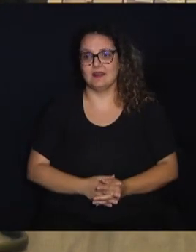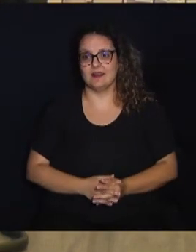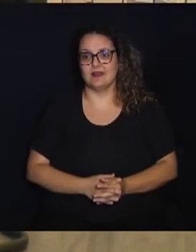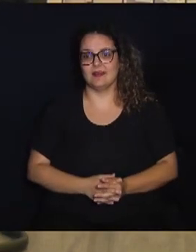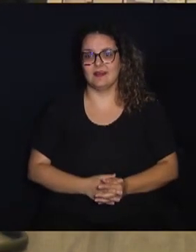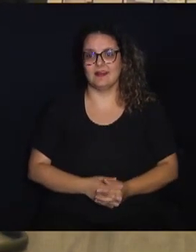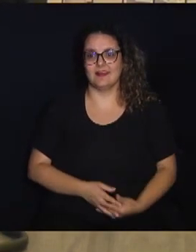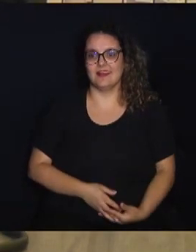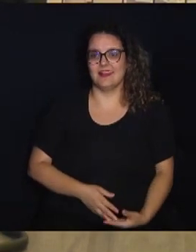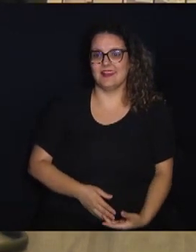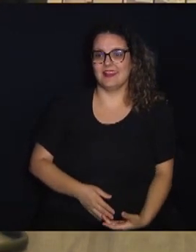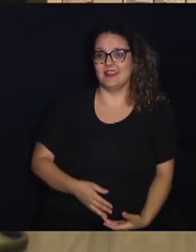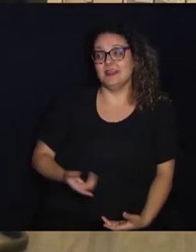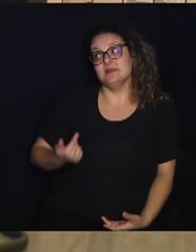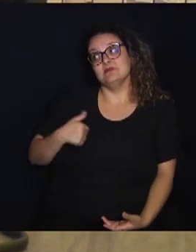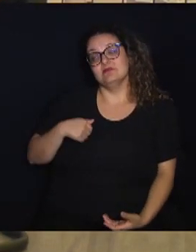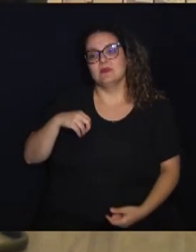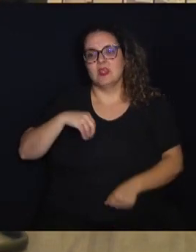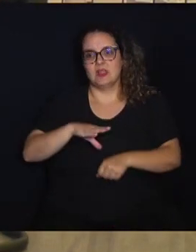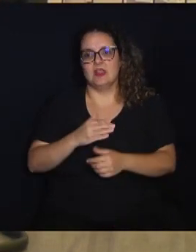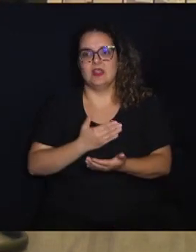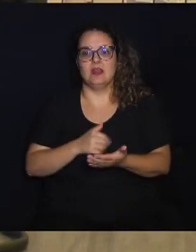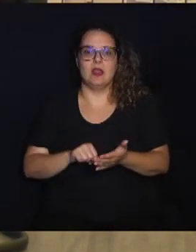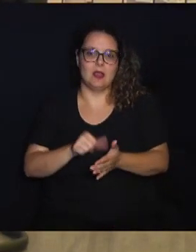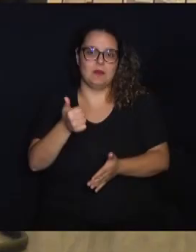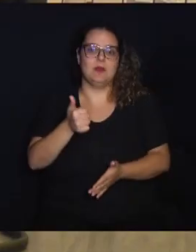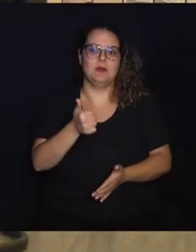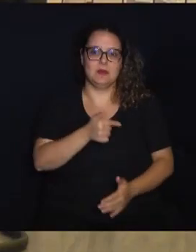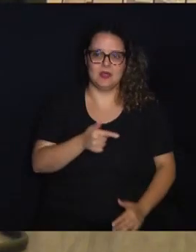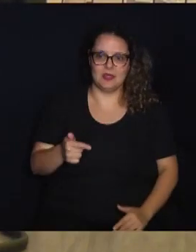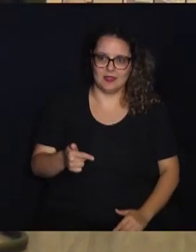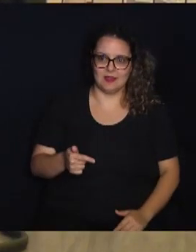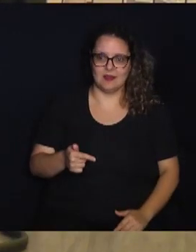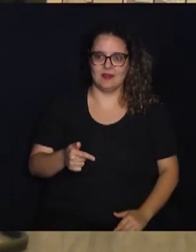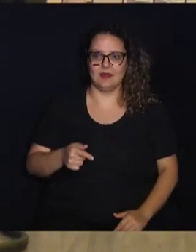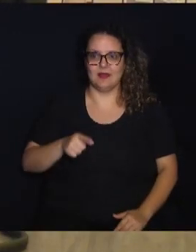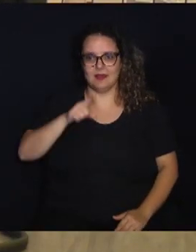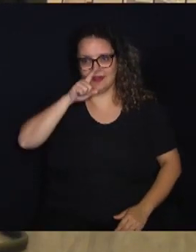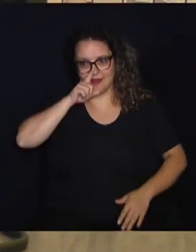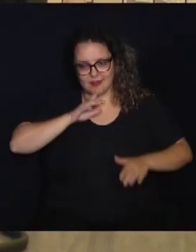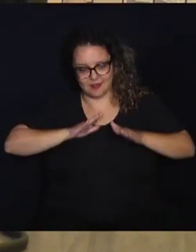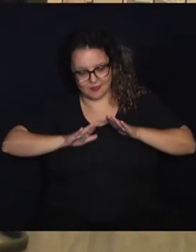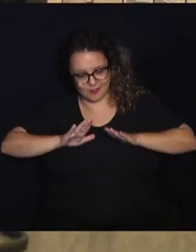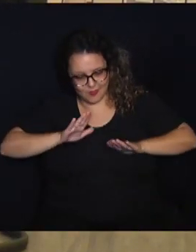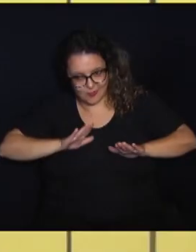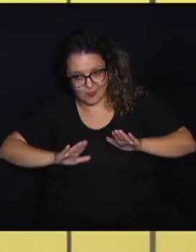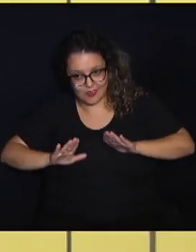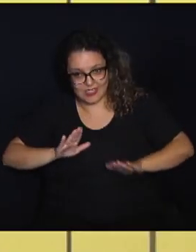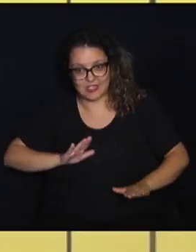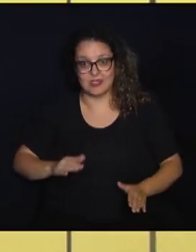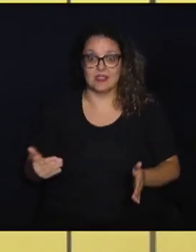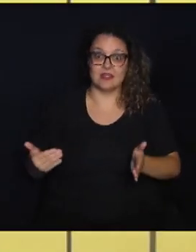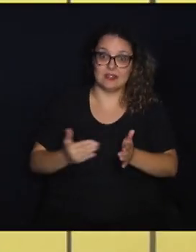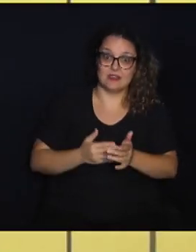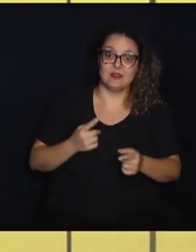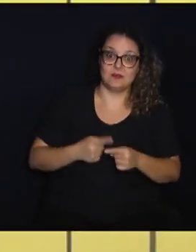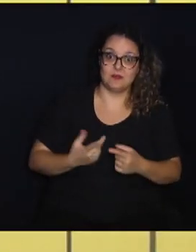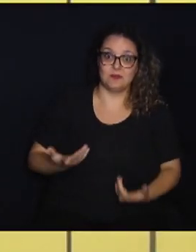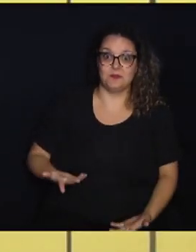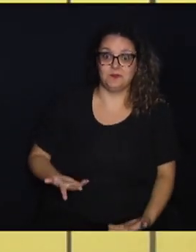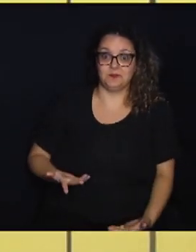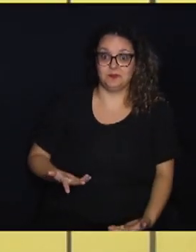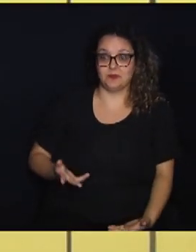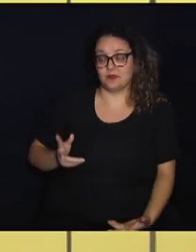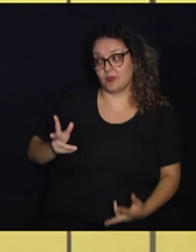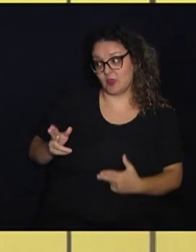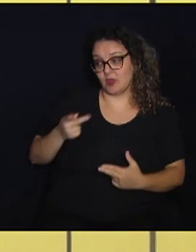Olha, você. Eu indicaria pelo menos a primeira semana voltar com um pouco mais de pé no freio. Até porque a gente vai, no caso que ela citou,